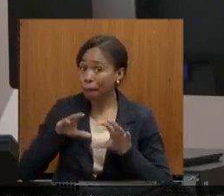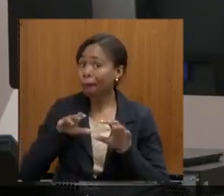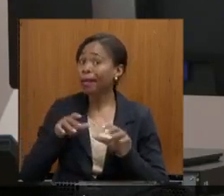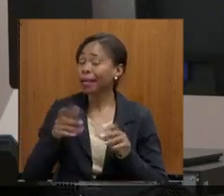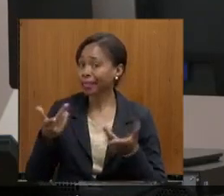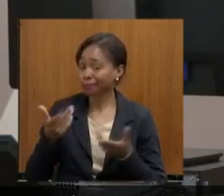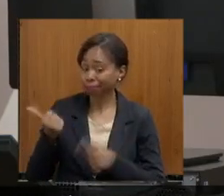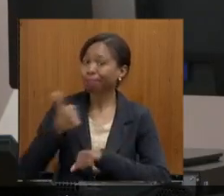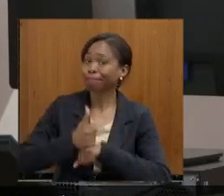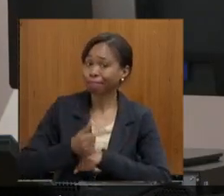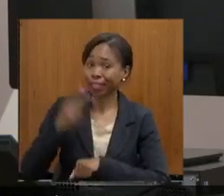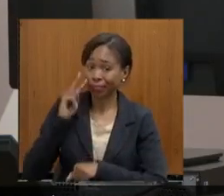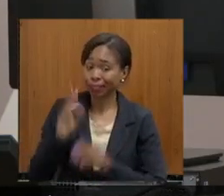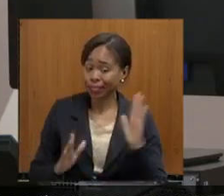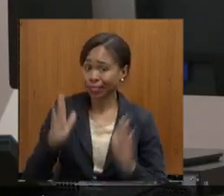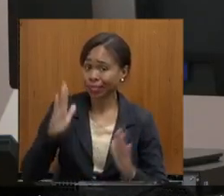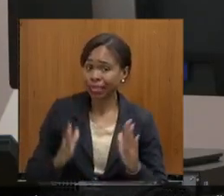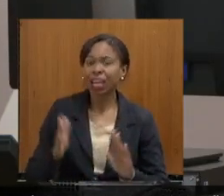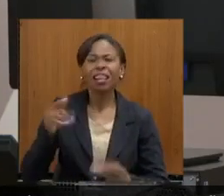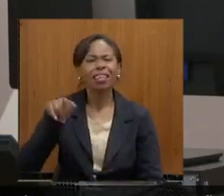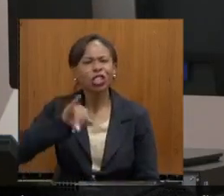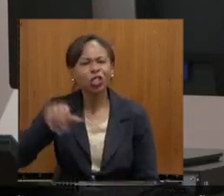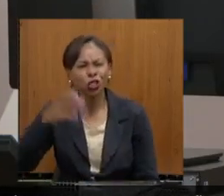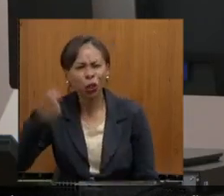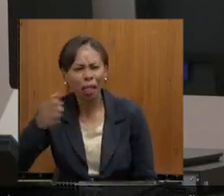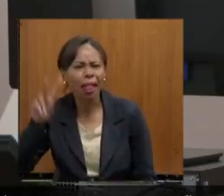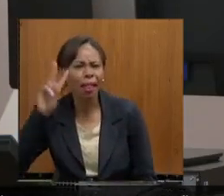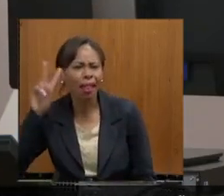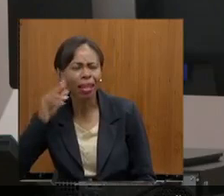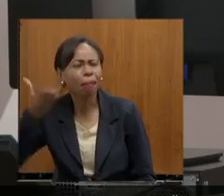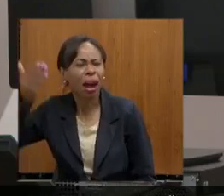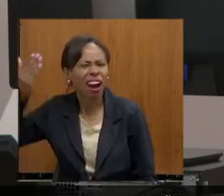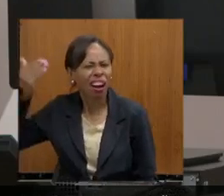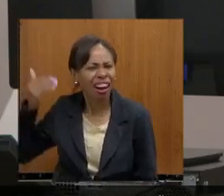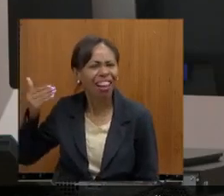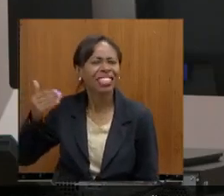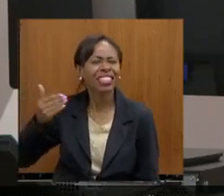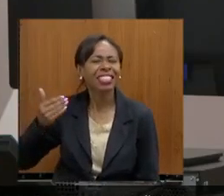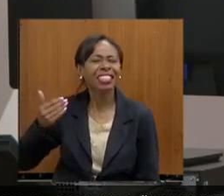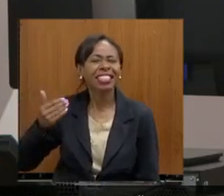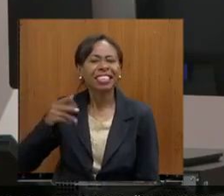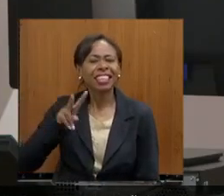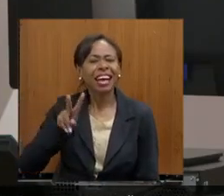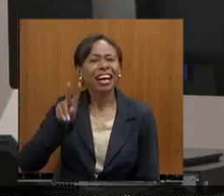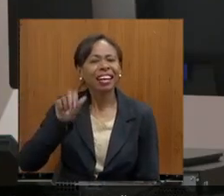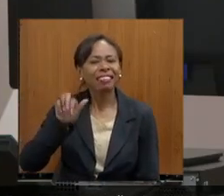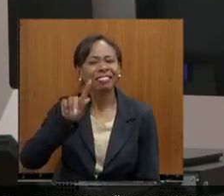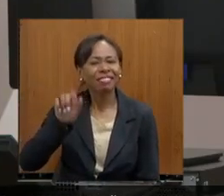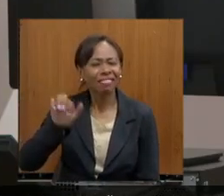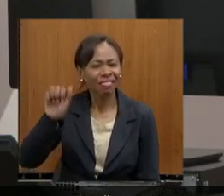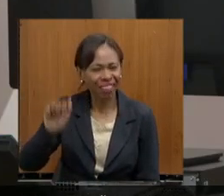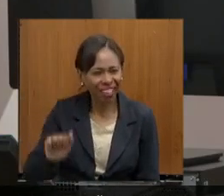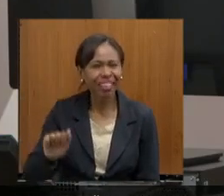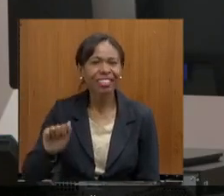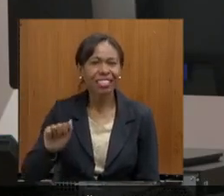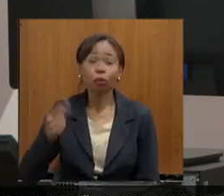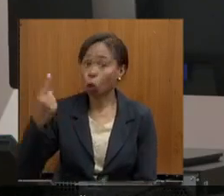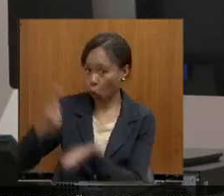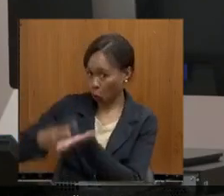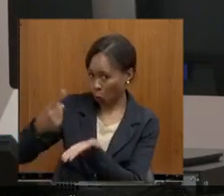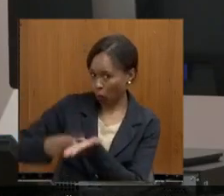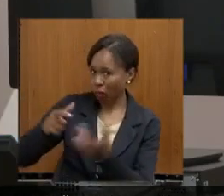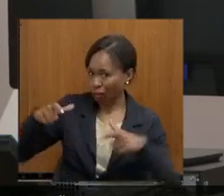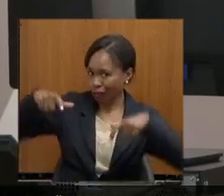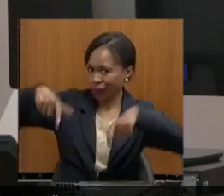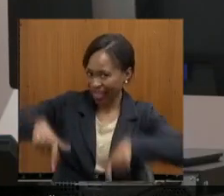João Leite do nosso tempo de Várzea né da iluminação Presidente um pedido também vamos voltar assim combinação dos